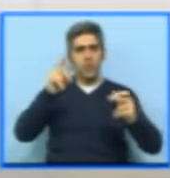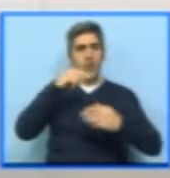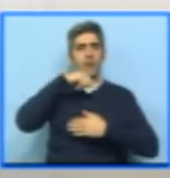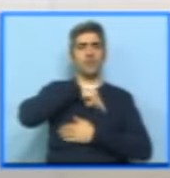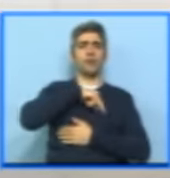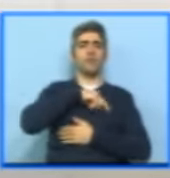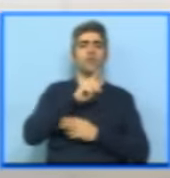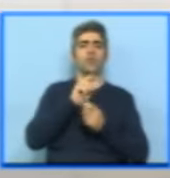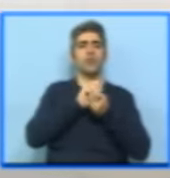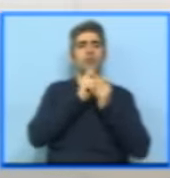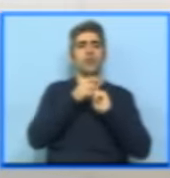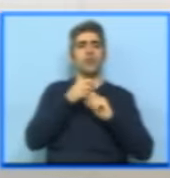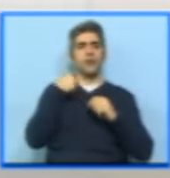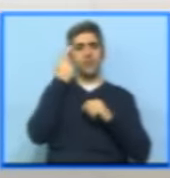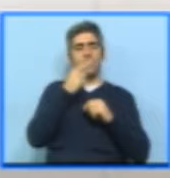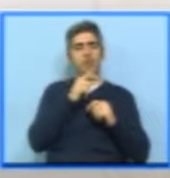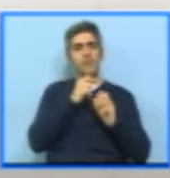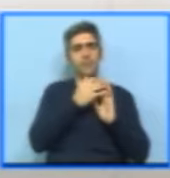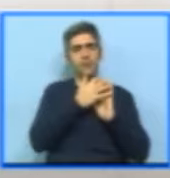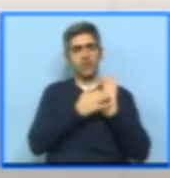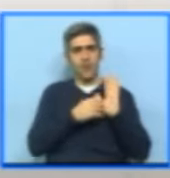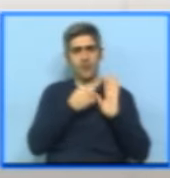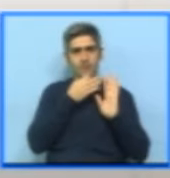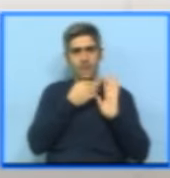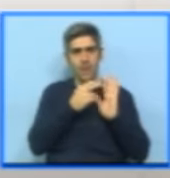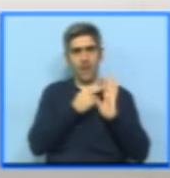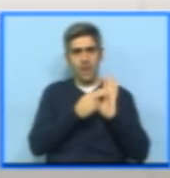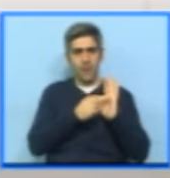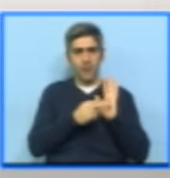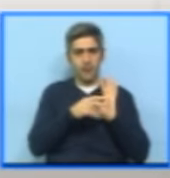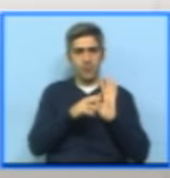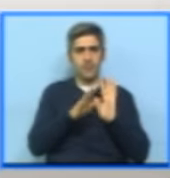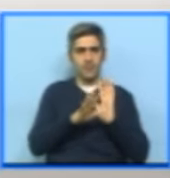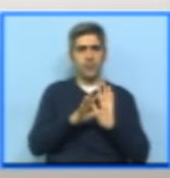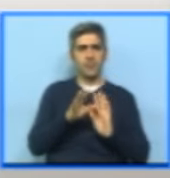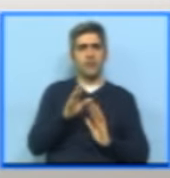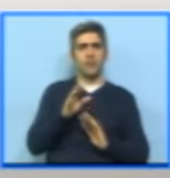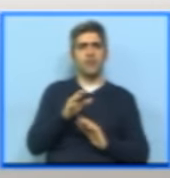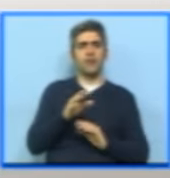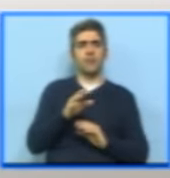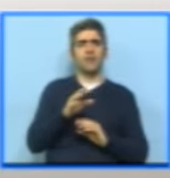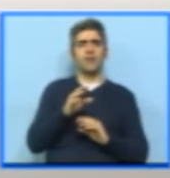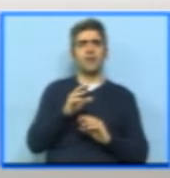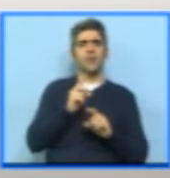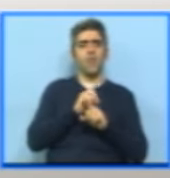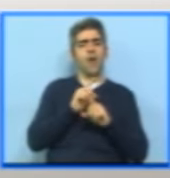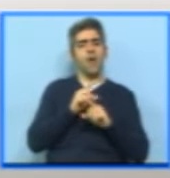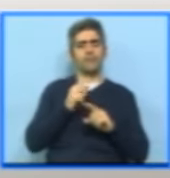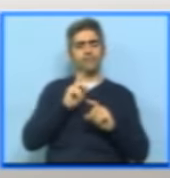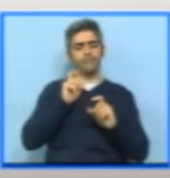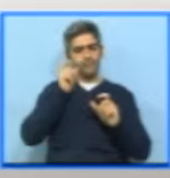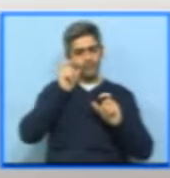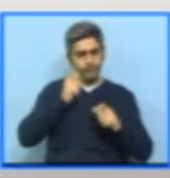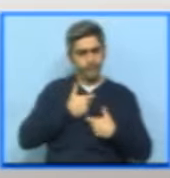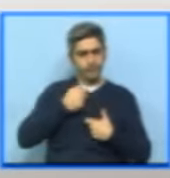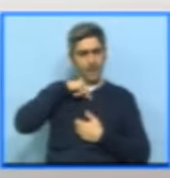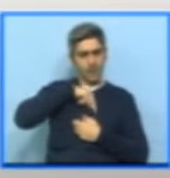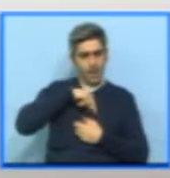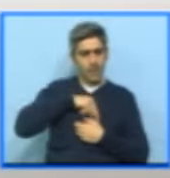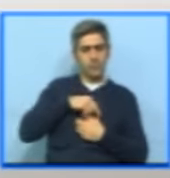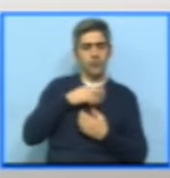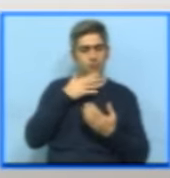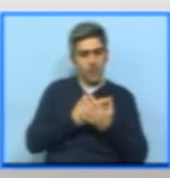vai falar o Evangelho, que a gente já vai ler. E, portanto, como uma autodisciplina realmente interior que